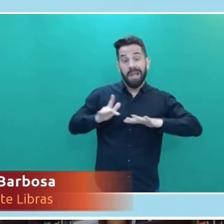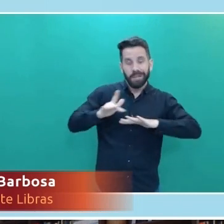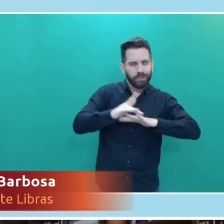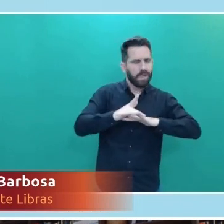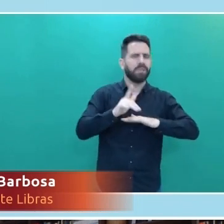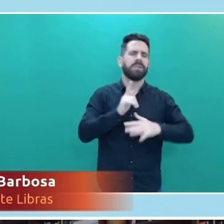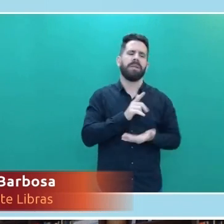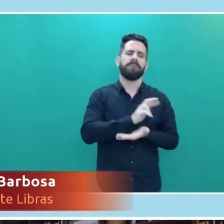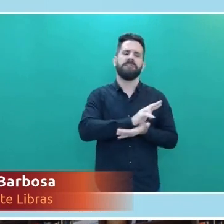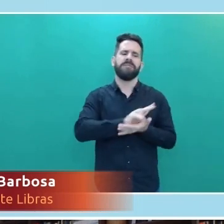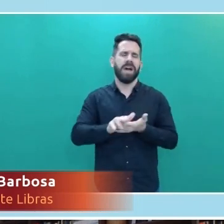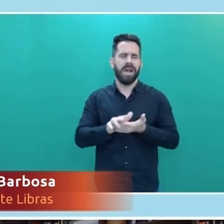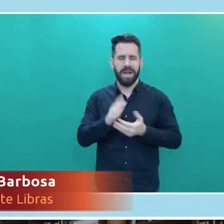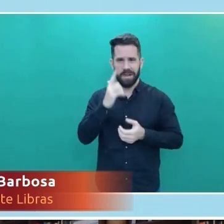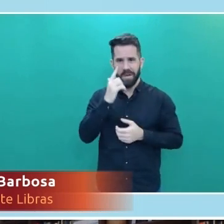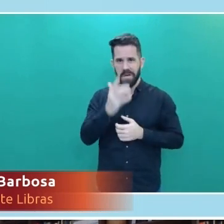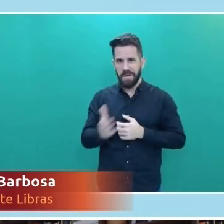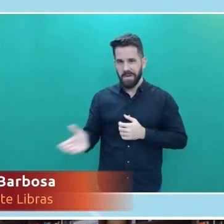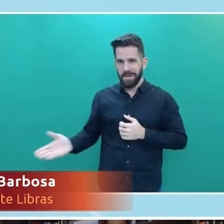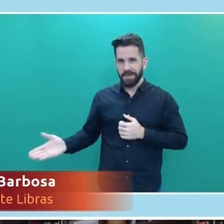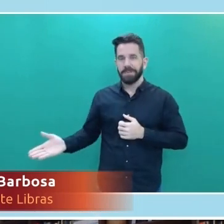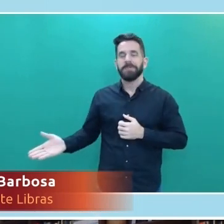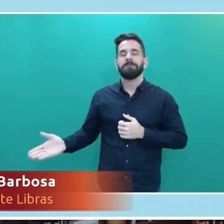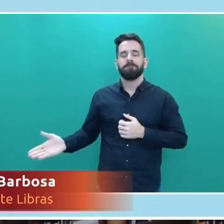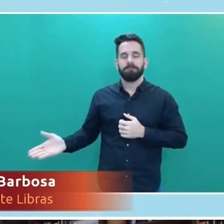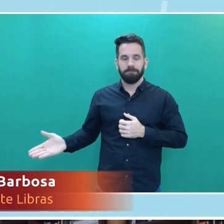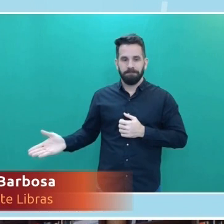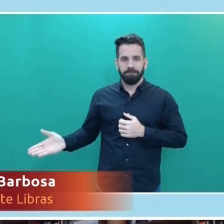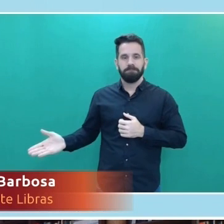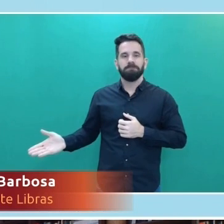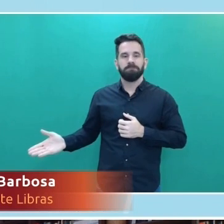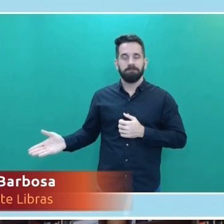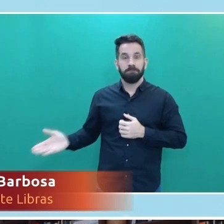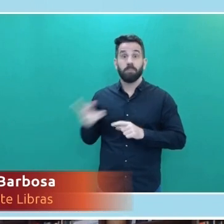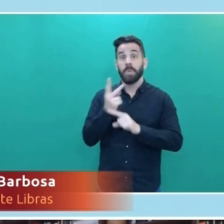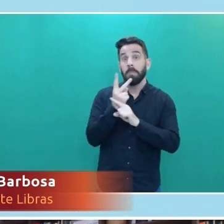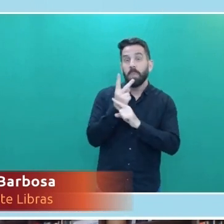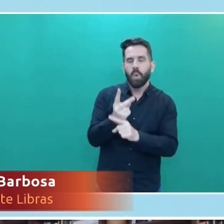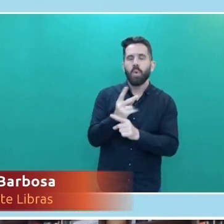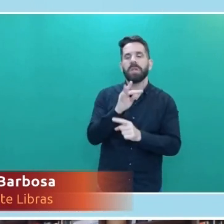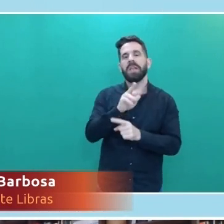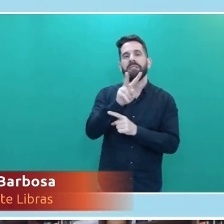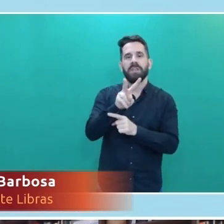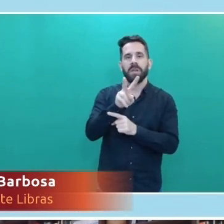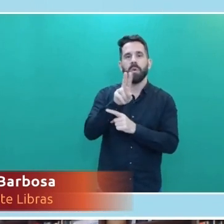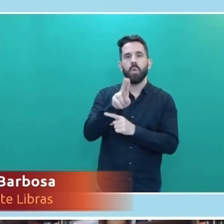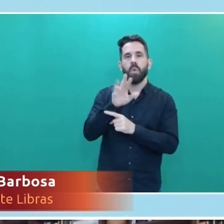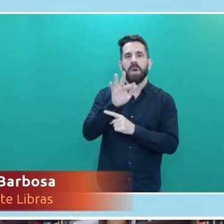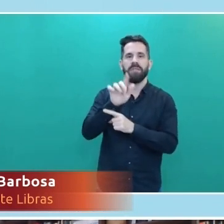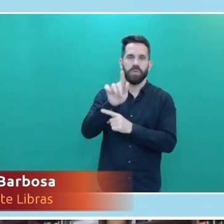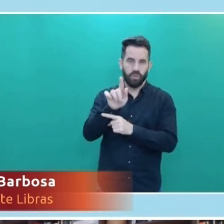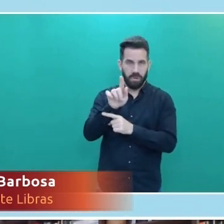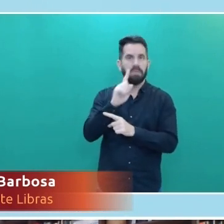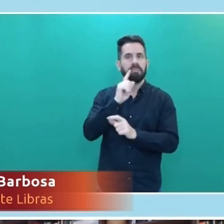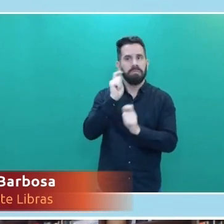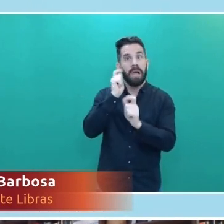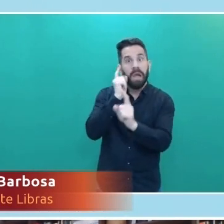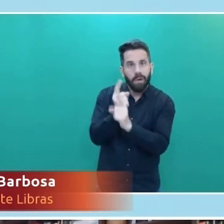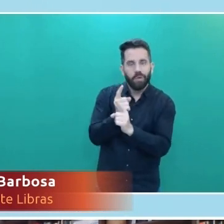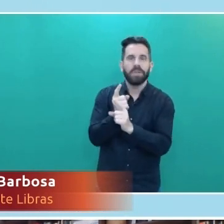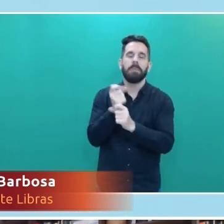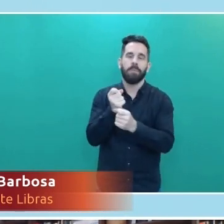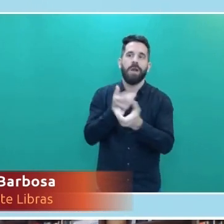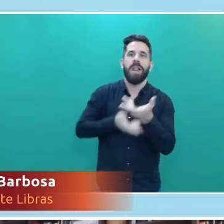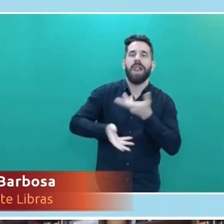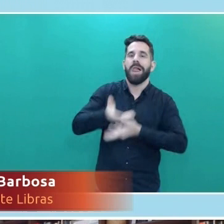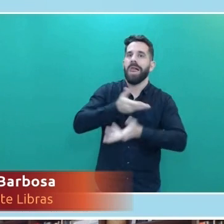a gente tem: Twitter, Instagram, Facebook, YouTube. Só procurar por TV UFG, você nos encontra e pode interagir com a gente.